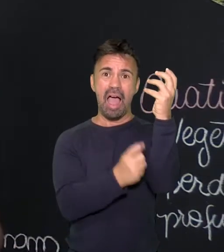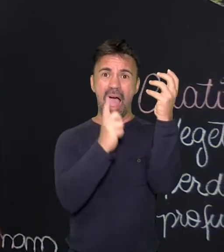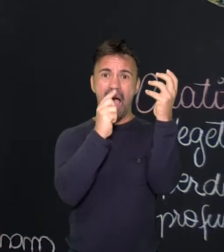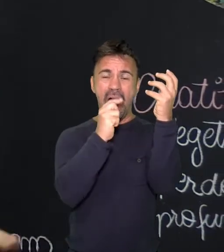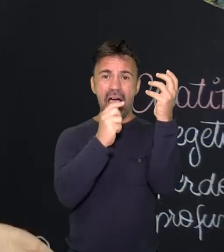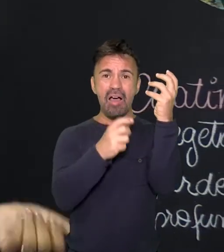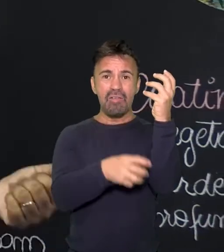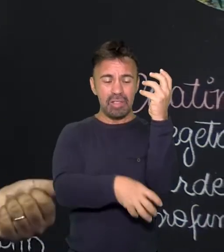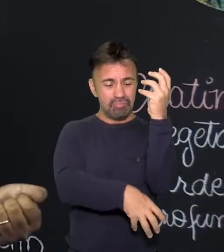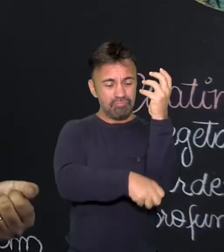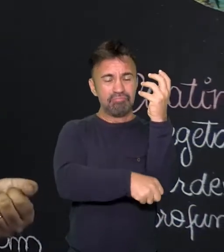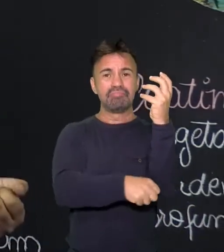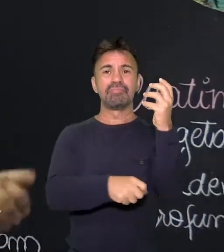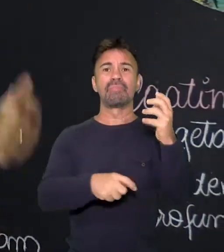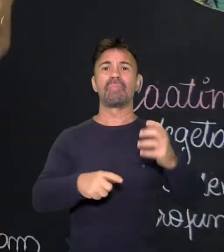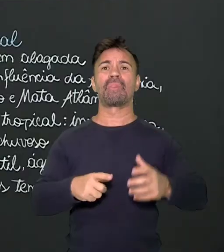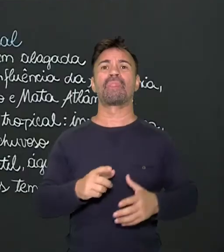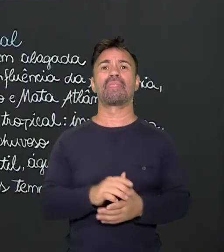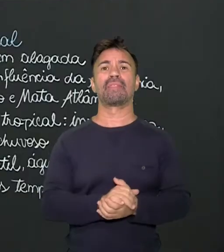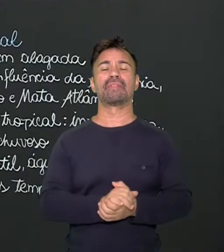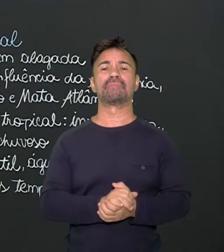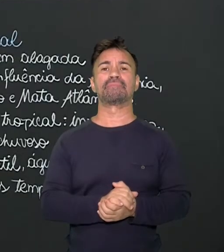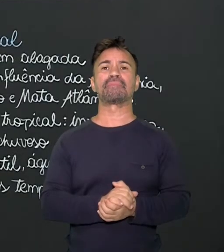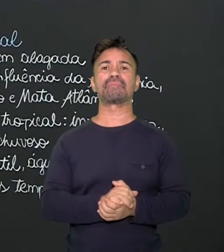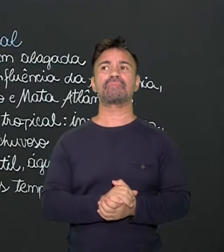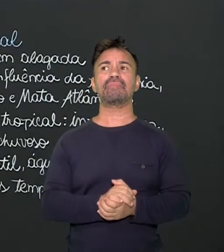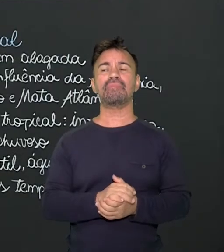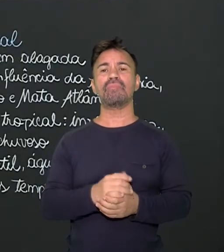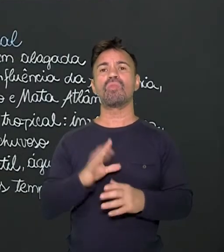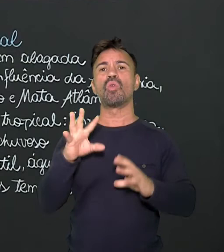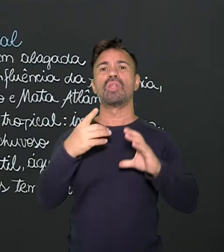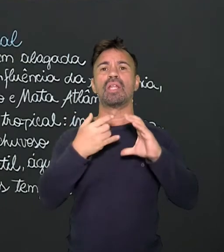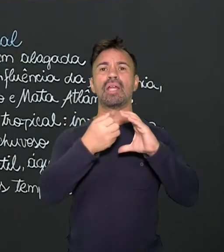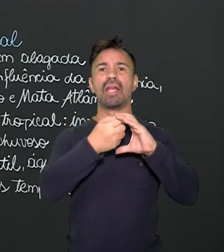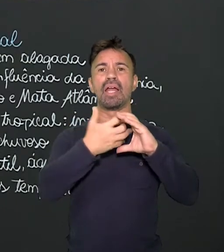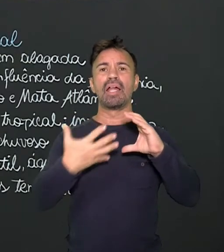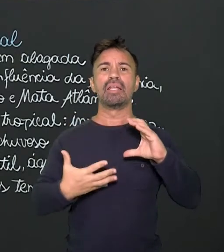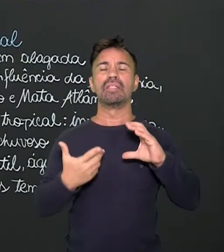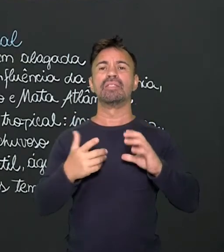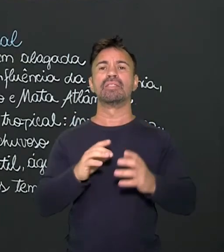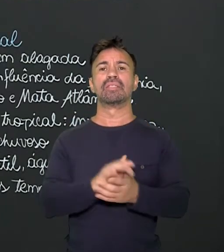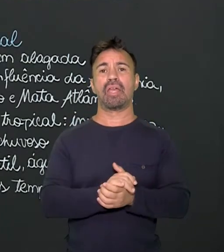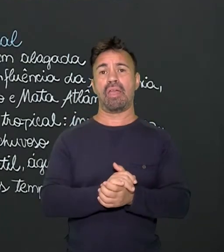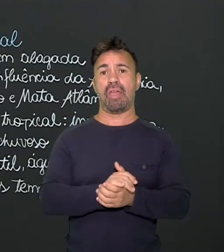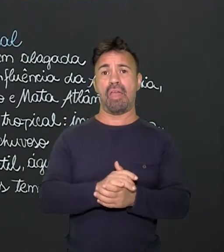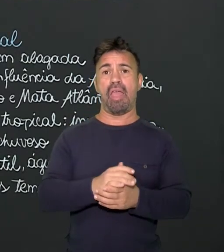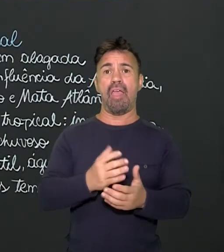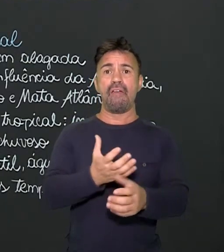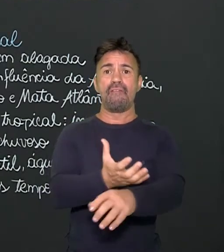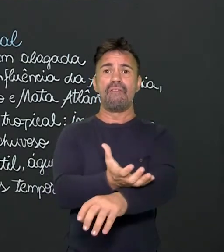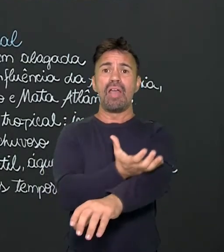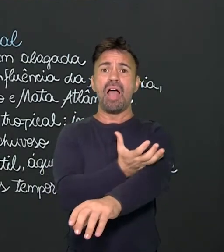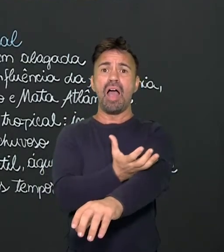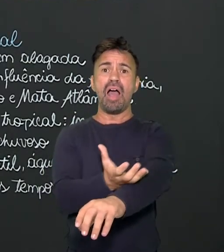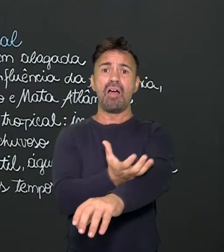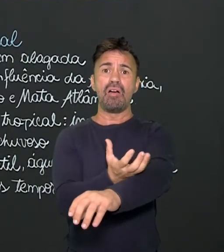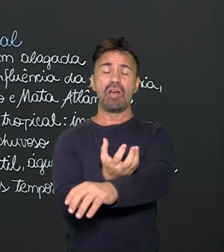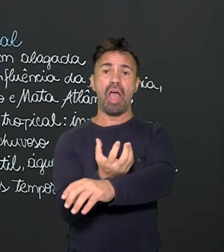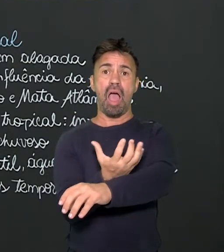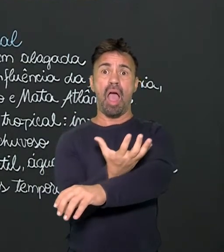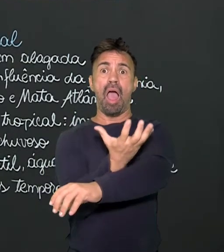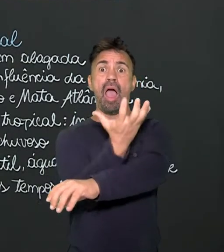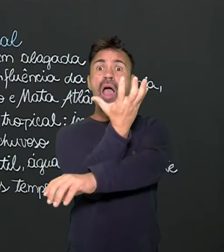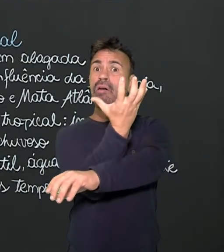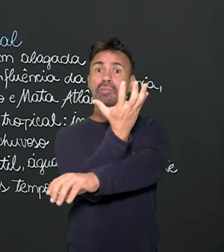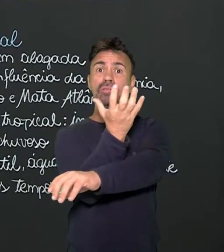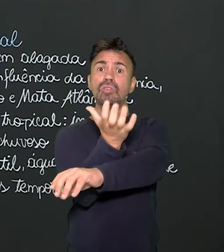tolerância para suportar essa escassez de água. A outra característica dessa vegetação são vegetações baixas. Eu